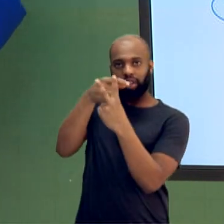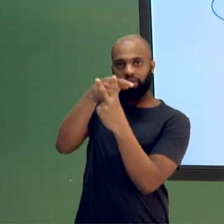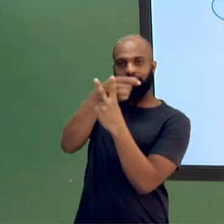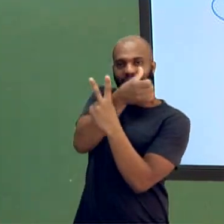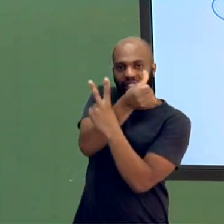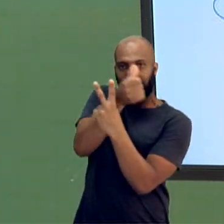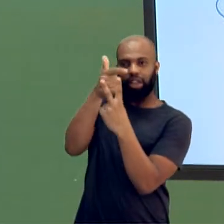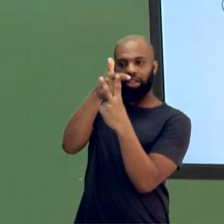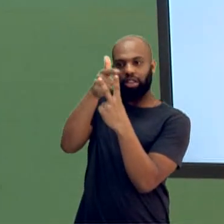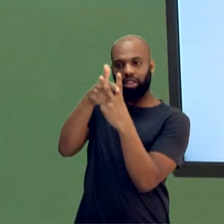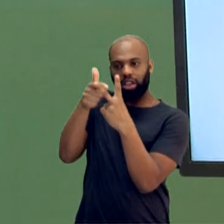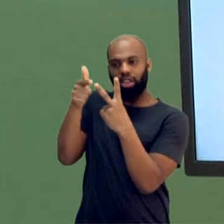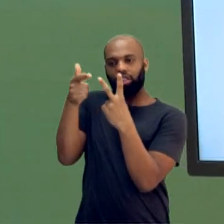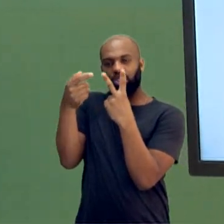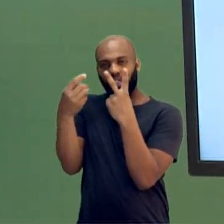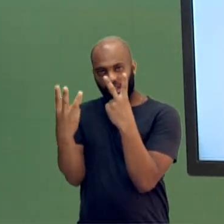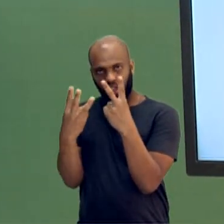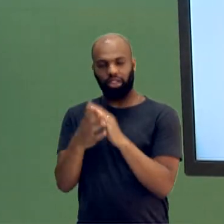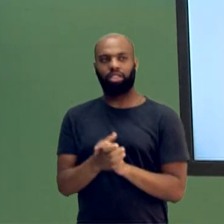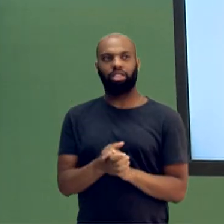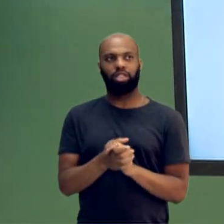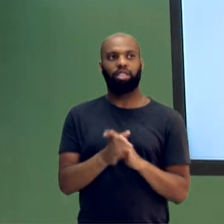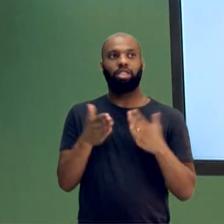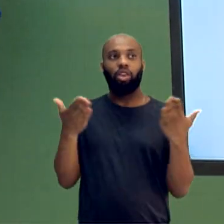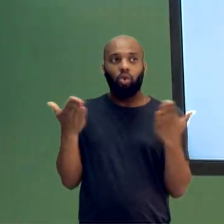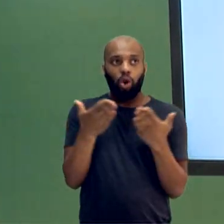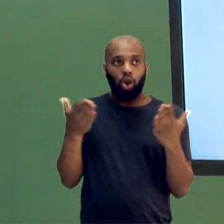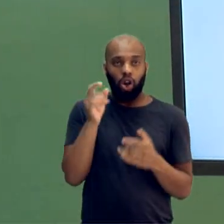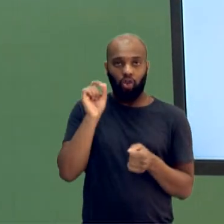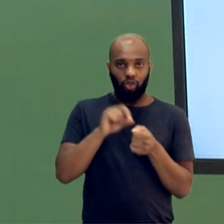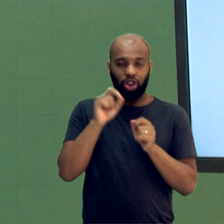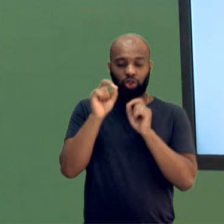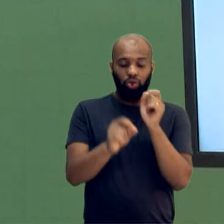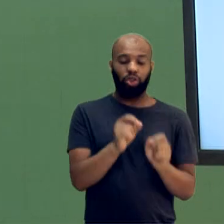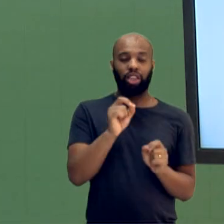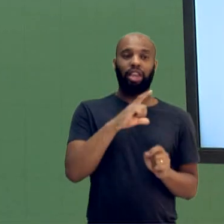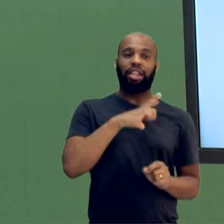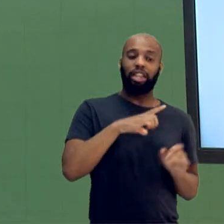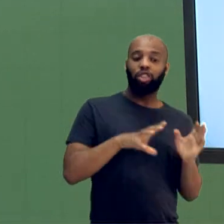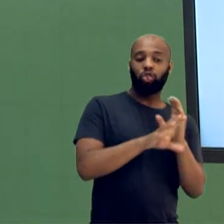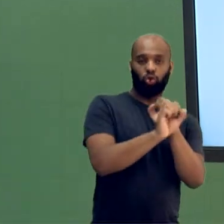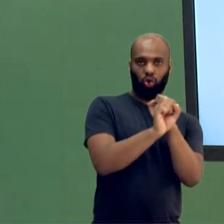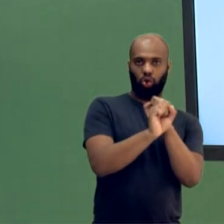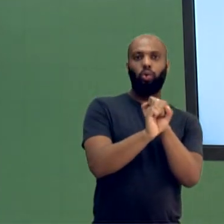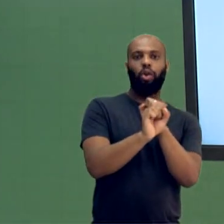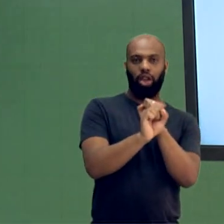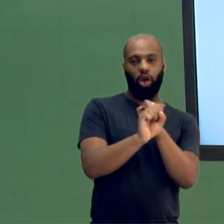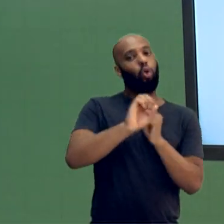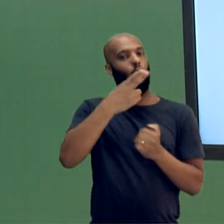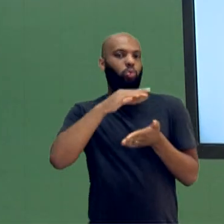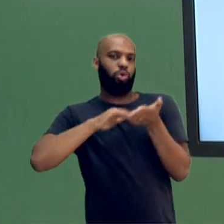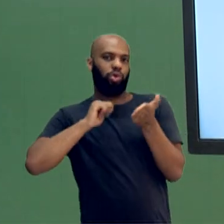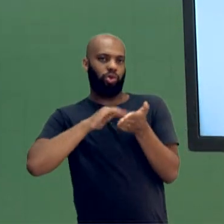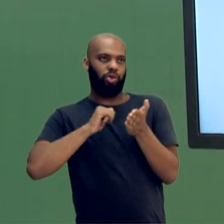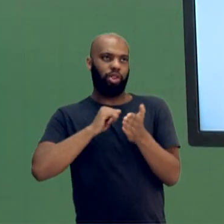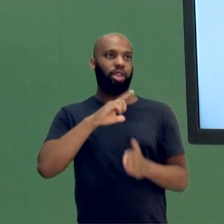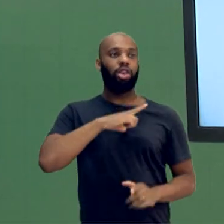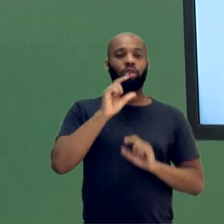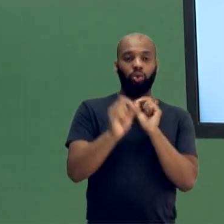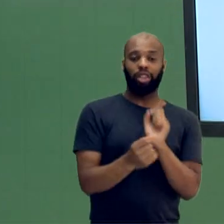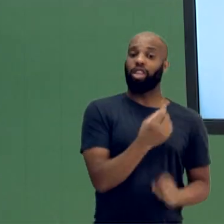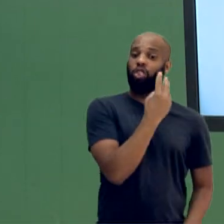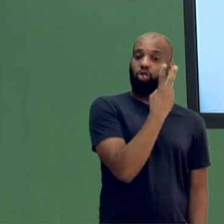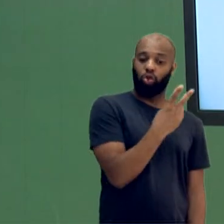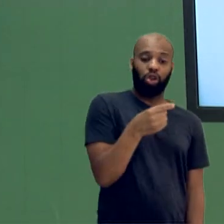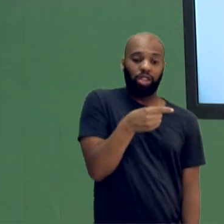de 3. Consequentemente, soma ou subtrai os externos, ok? Nessa soma algébrica, o que nós vamos